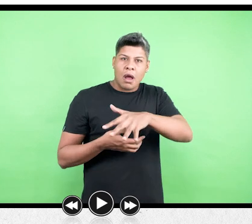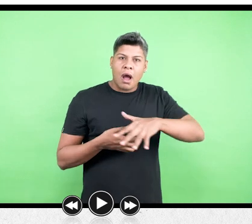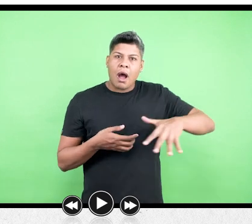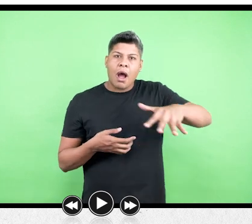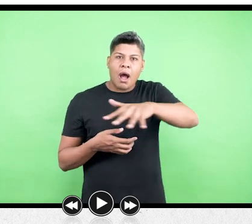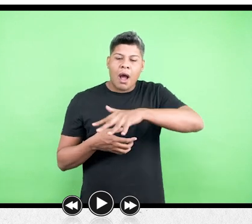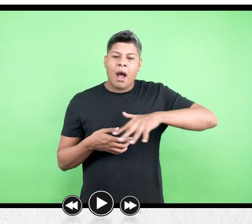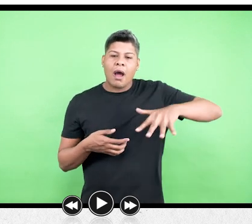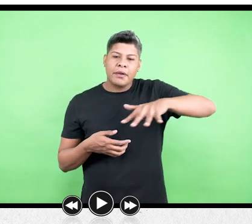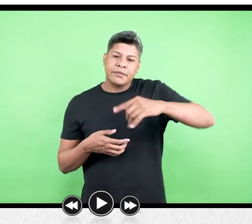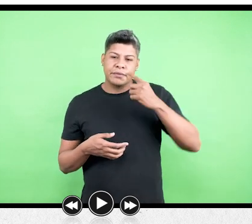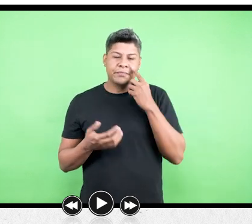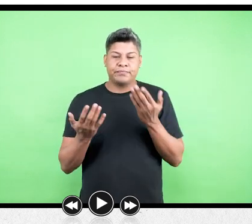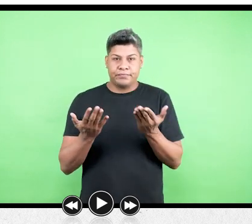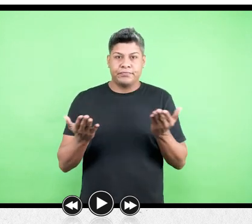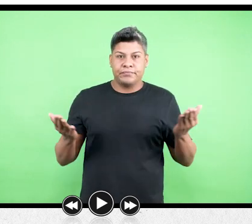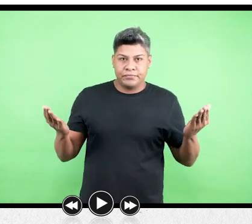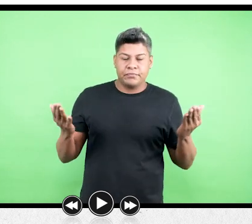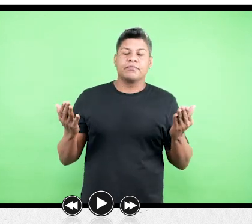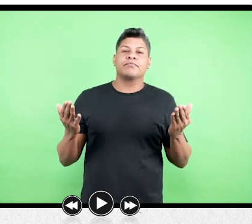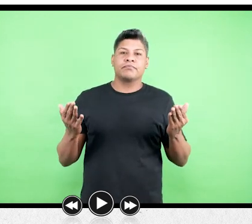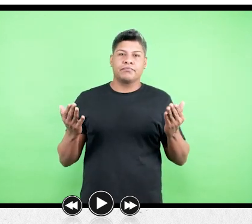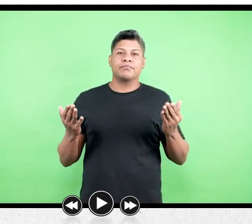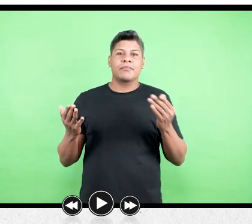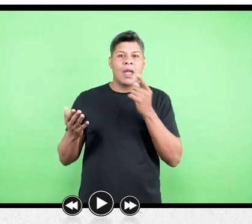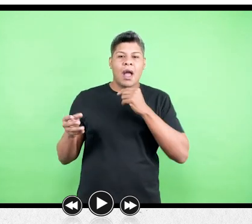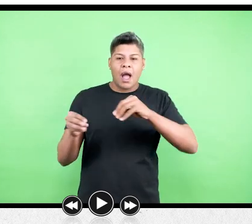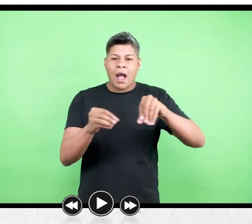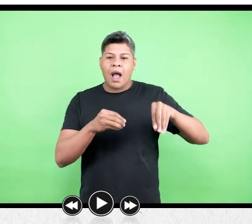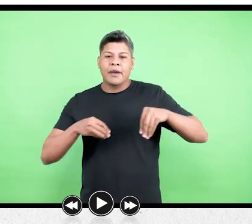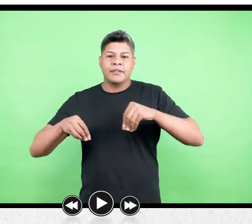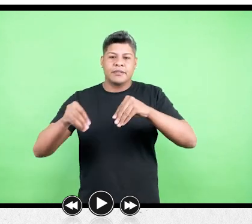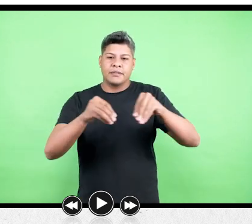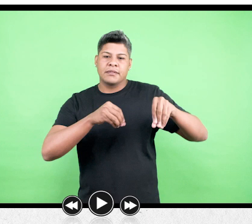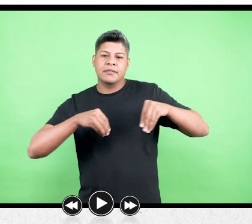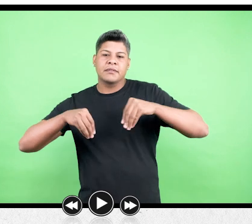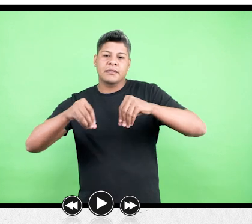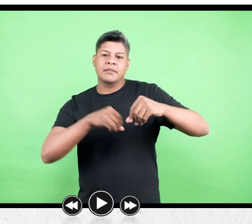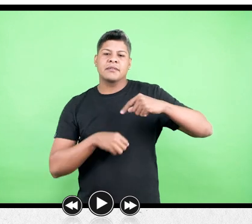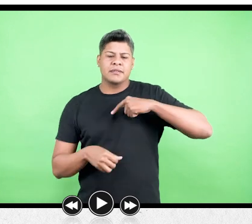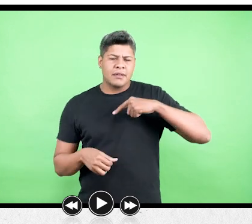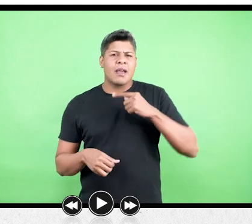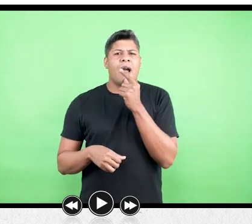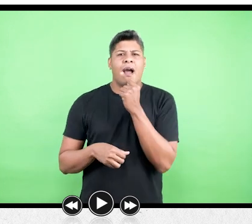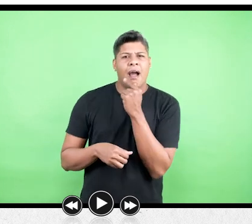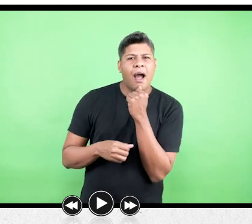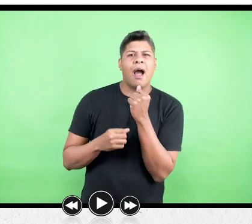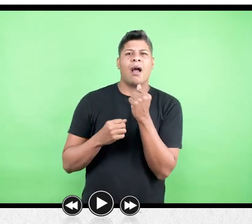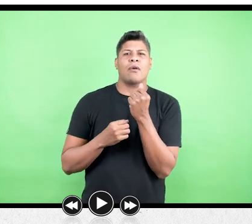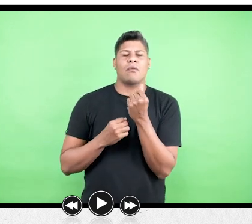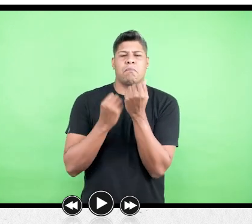e aquíferos. As áreas úmidas, também conhecidas como wetlands, áreas alagáveis, pântanos,